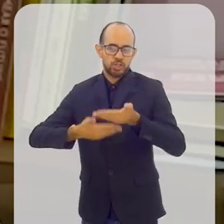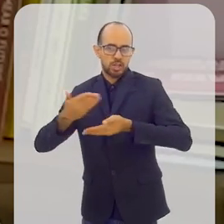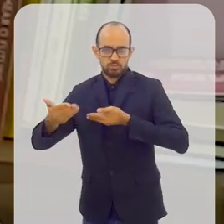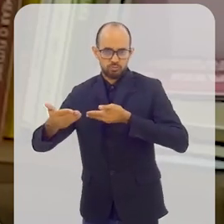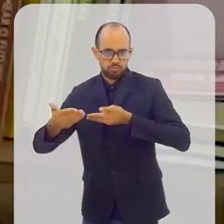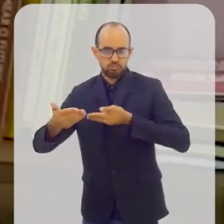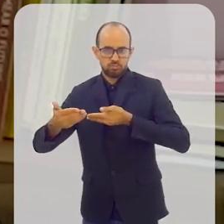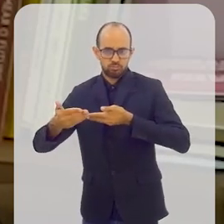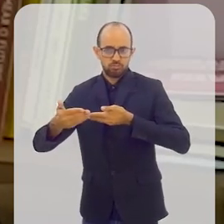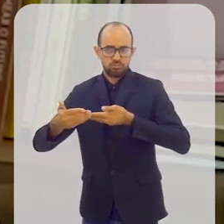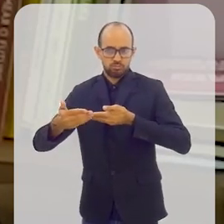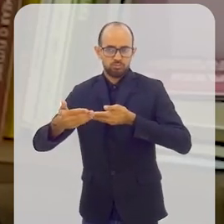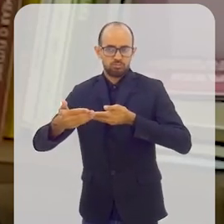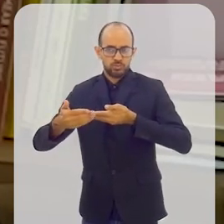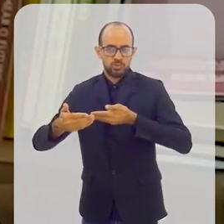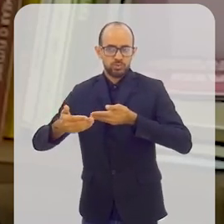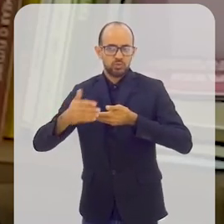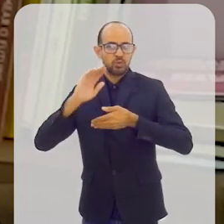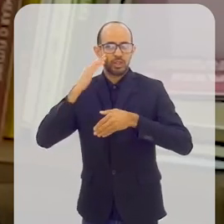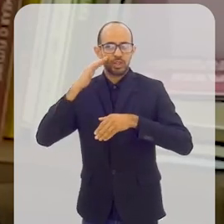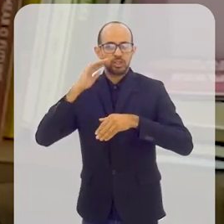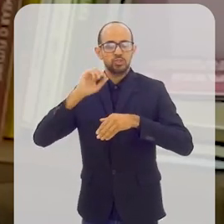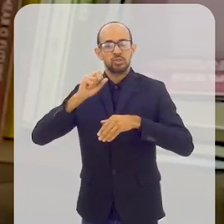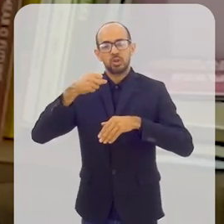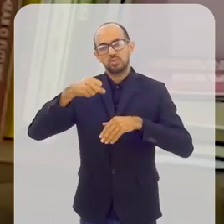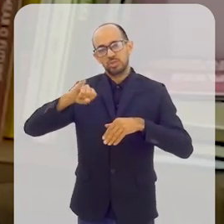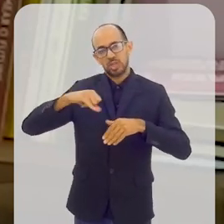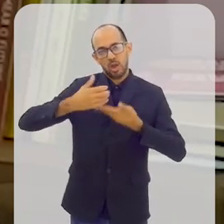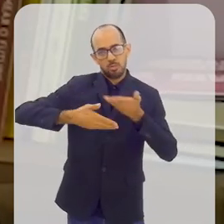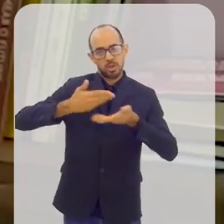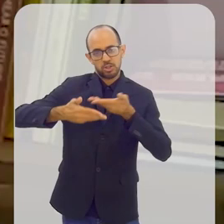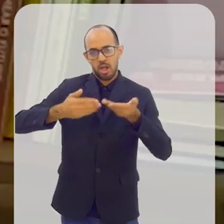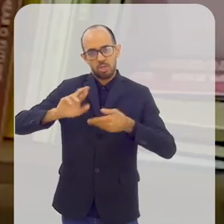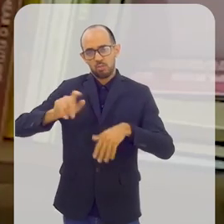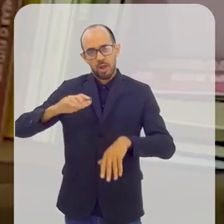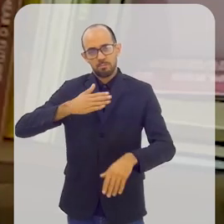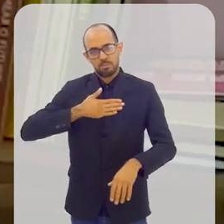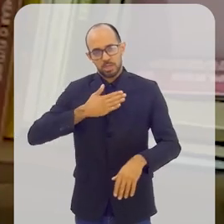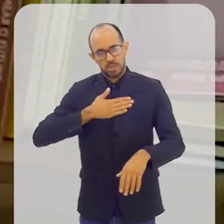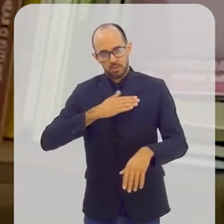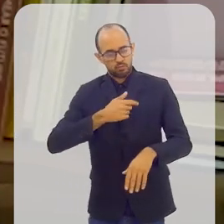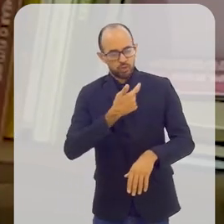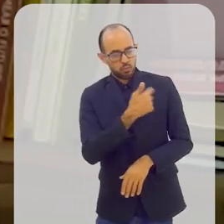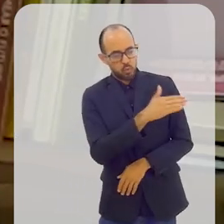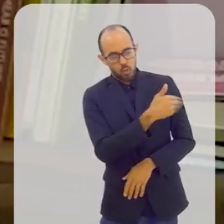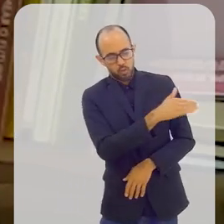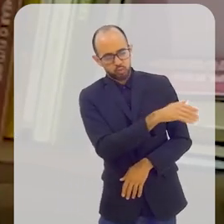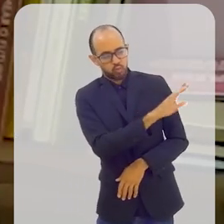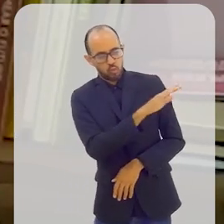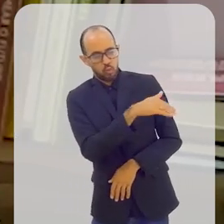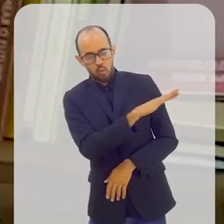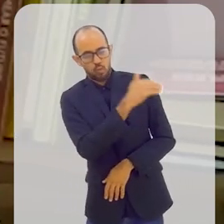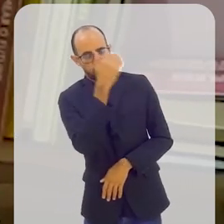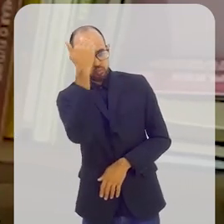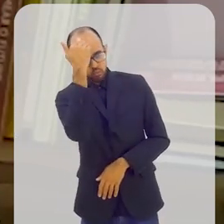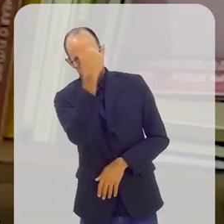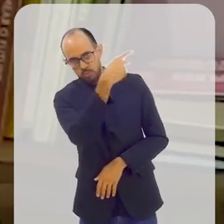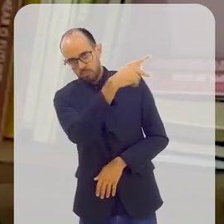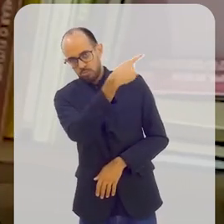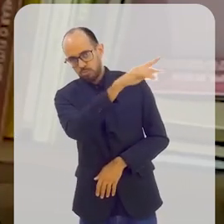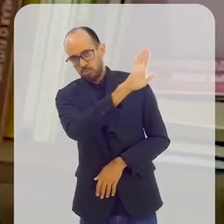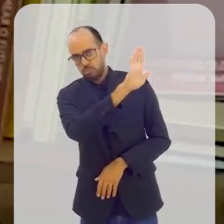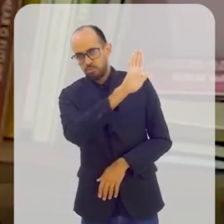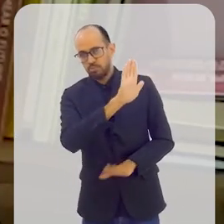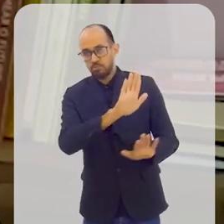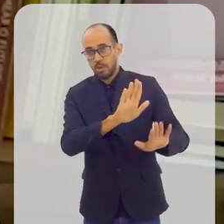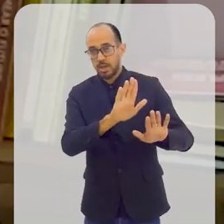Isso aí foi entendido por muito tempo, já que a compartilhada não é minha. E ficou para os outros. Mas a Semana